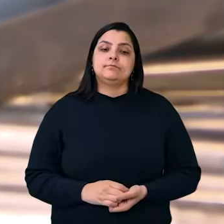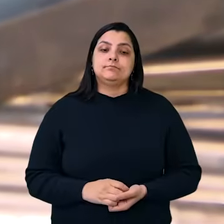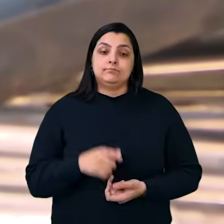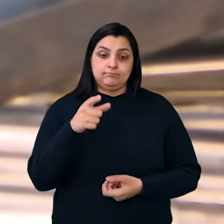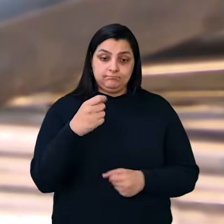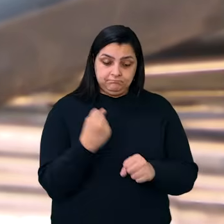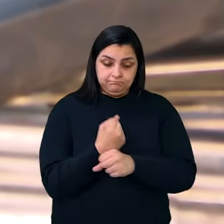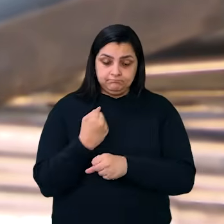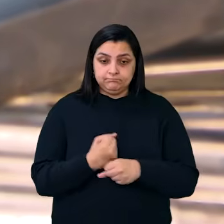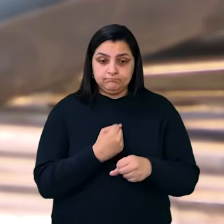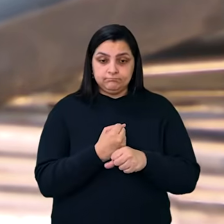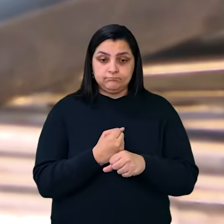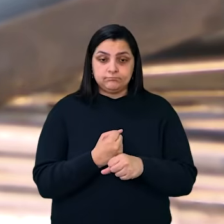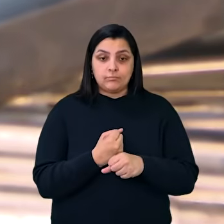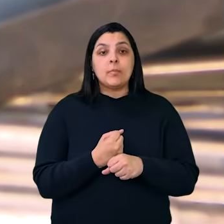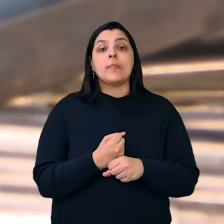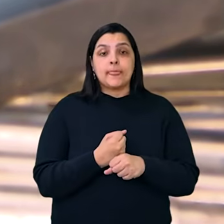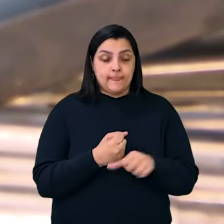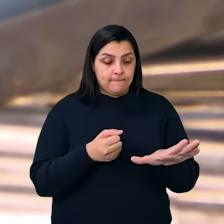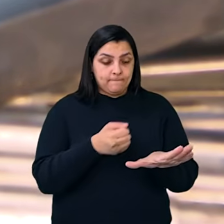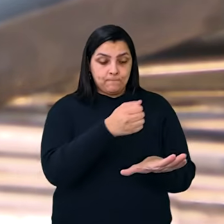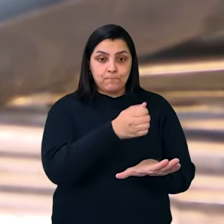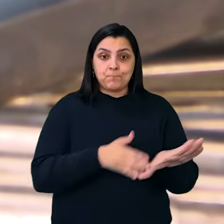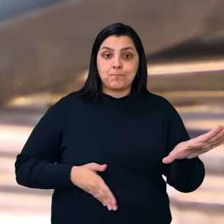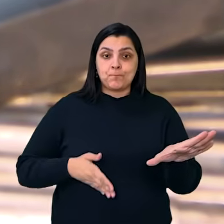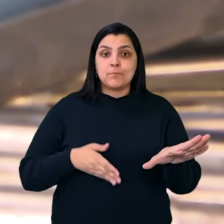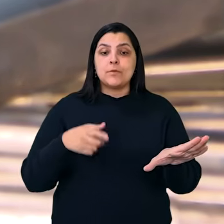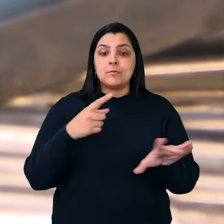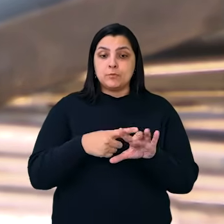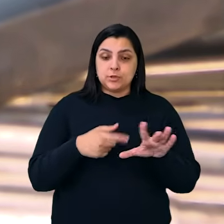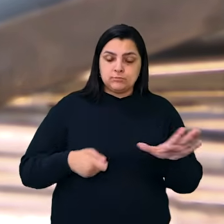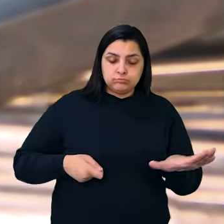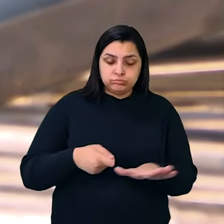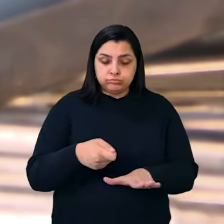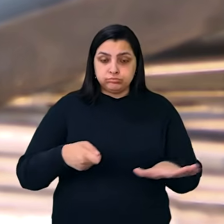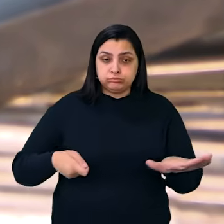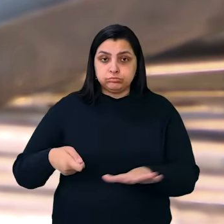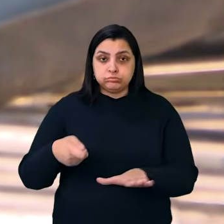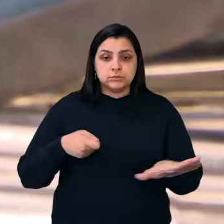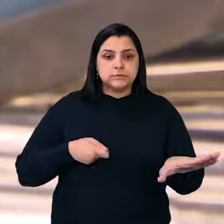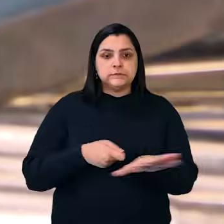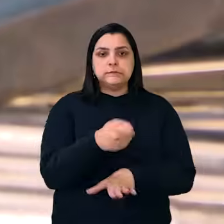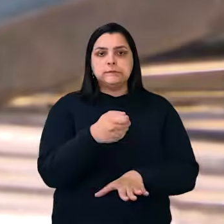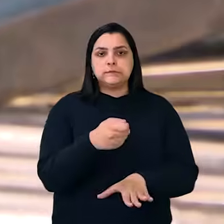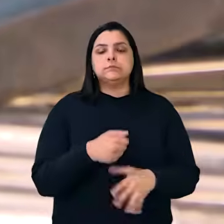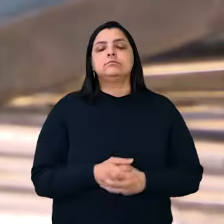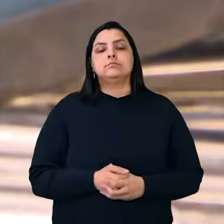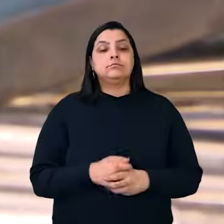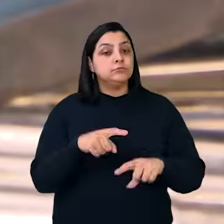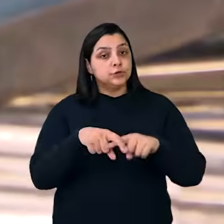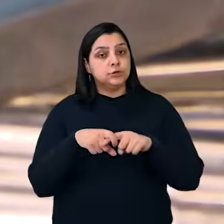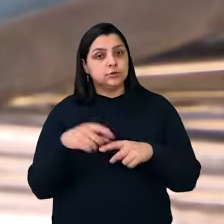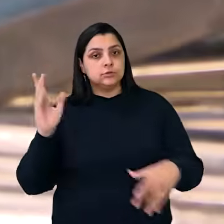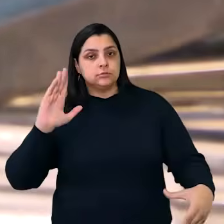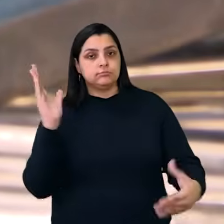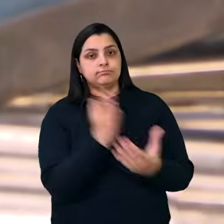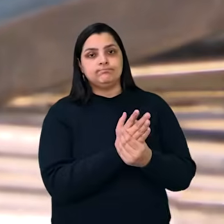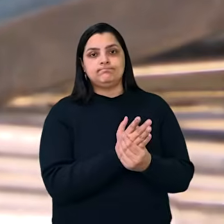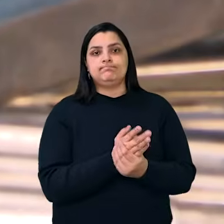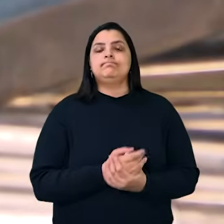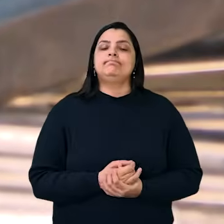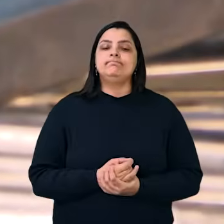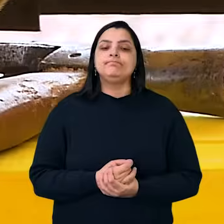O mestre de obras teve o polegar esquerdo decepado por uma serra elétrica que manuseava. Por isso, entrou com ação